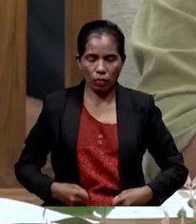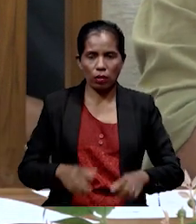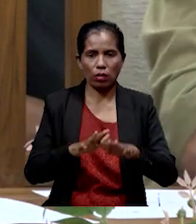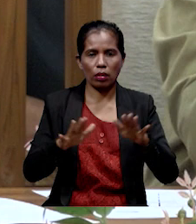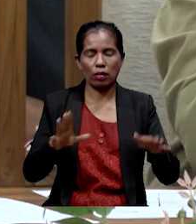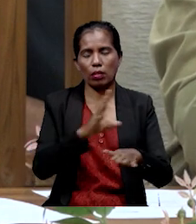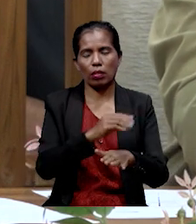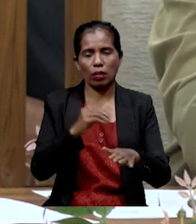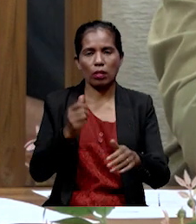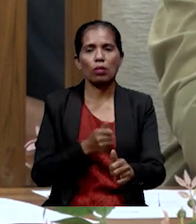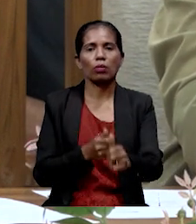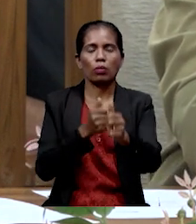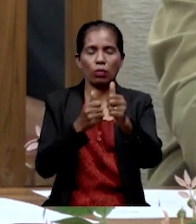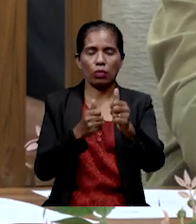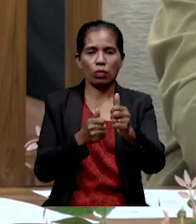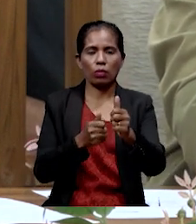universal tui